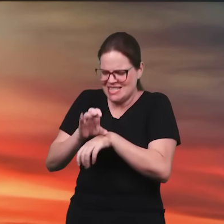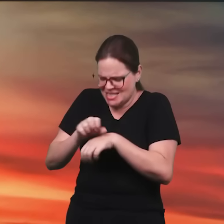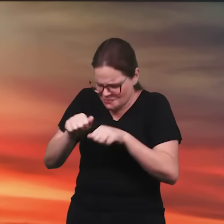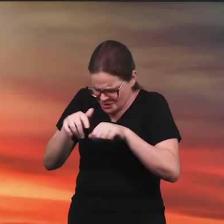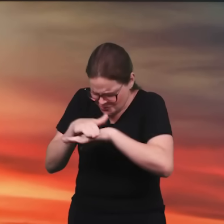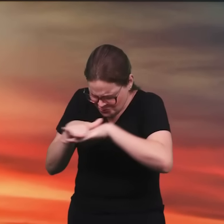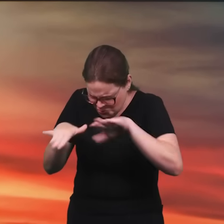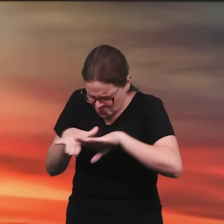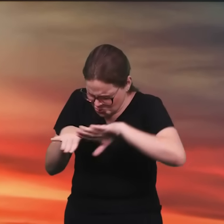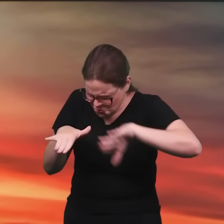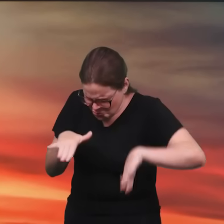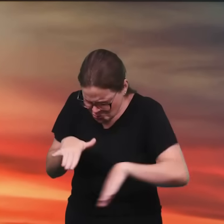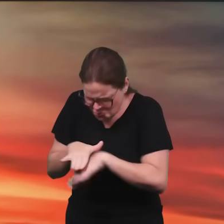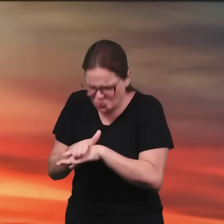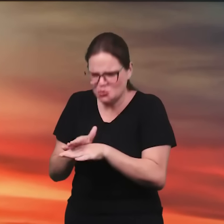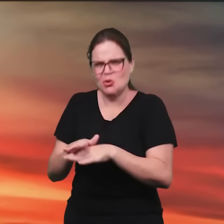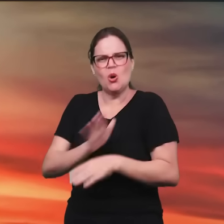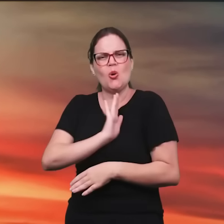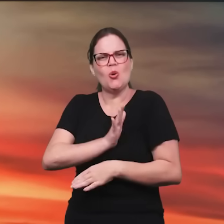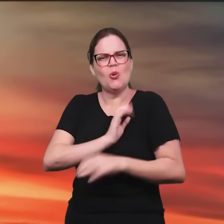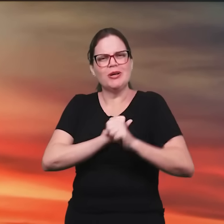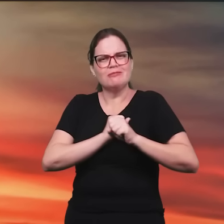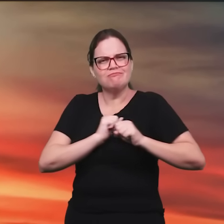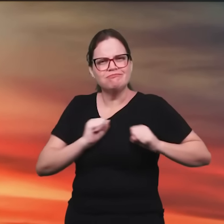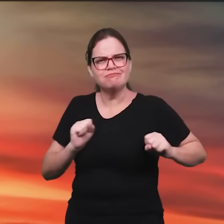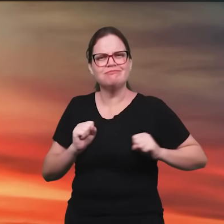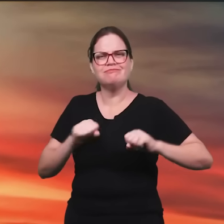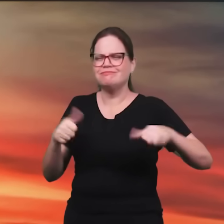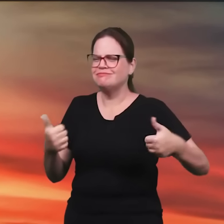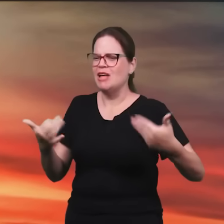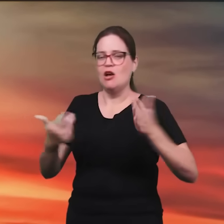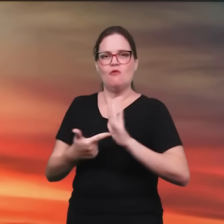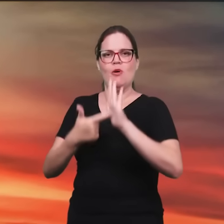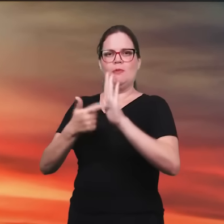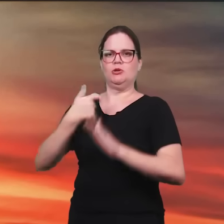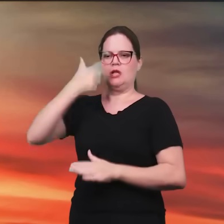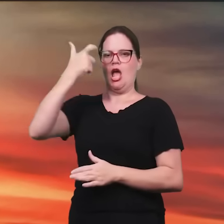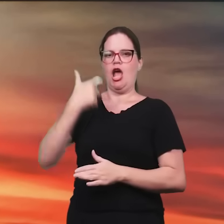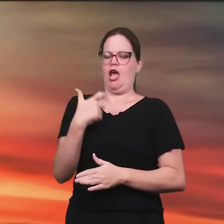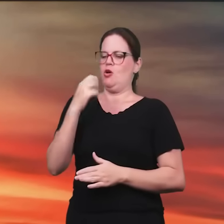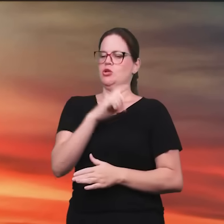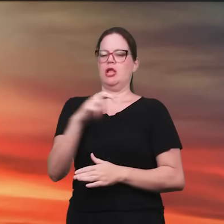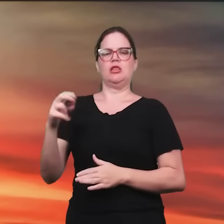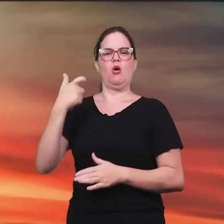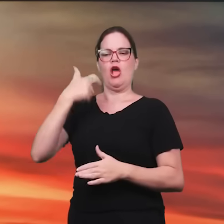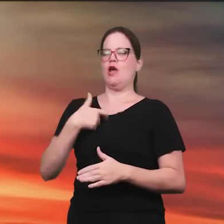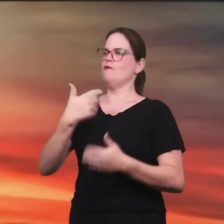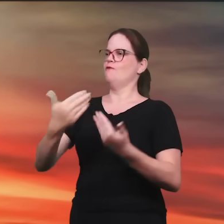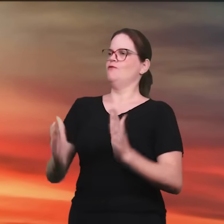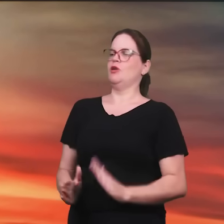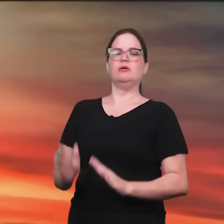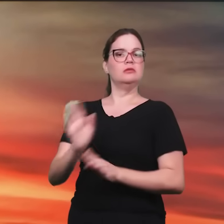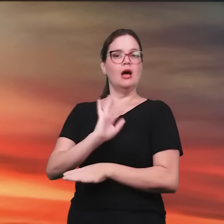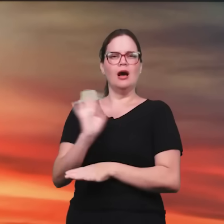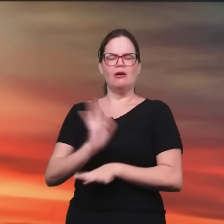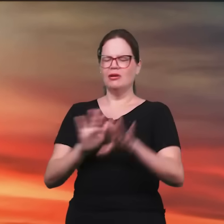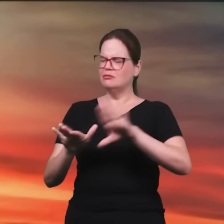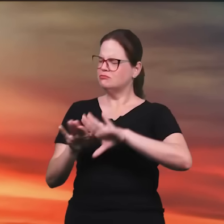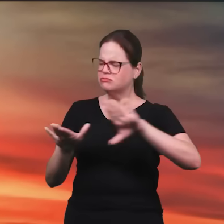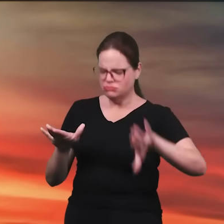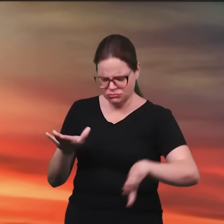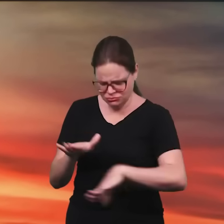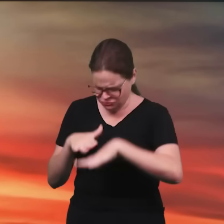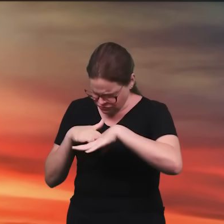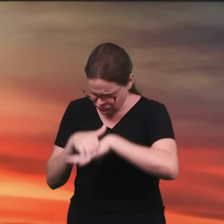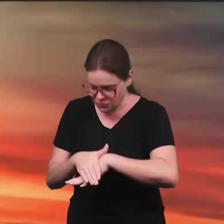humilde, como aquele quebrantado. Ele não foi ali apresentando as suas credenciais. Eu sou Daniel, fiel a ti. Eu